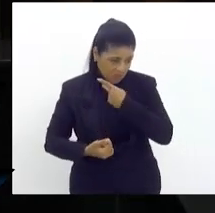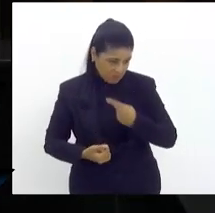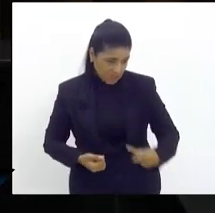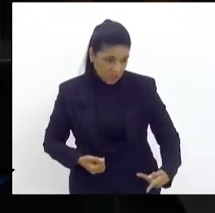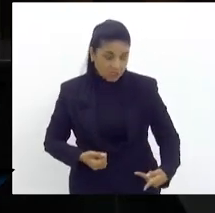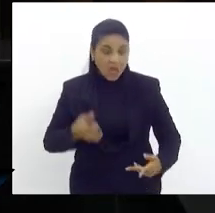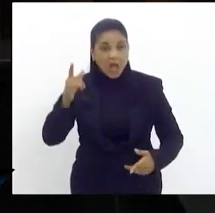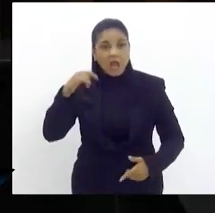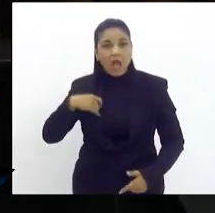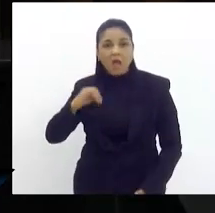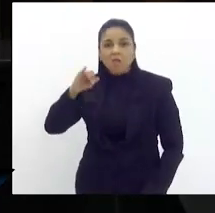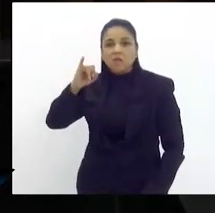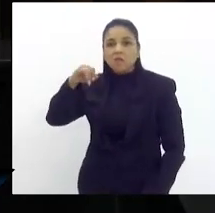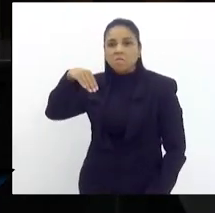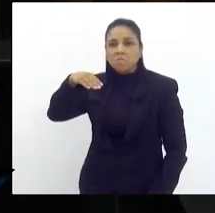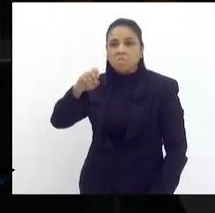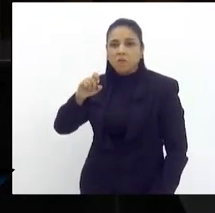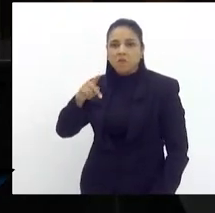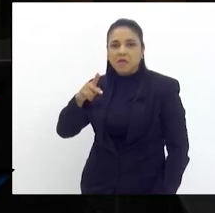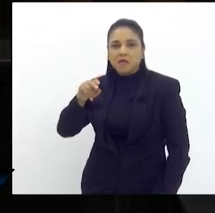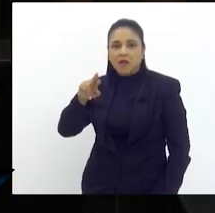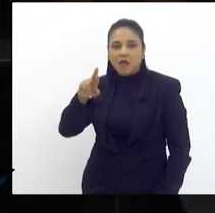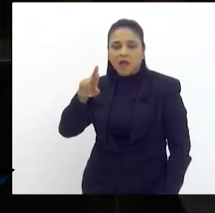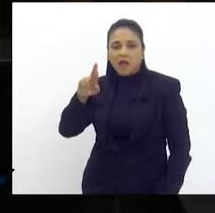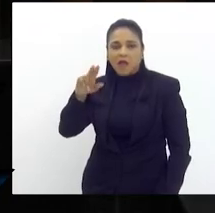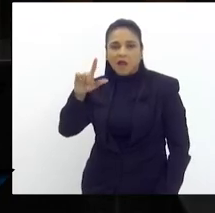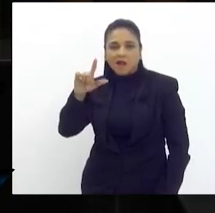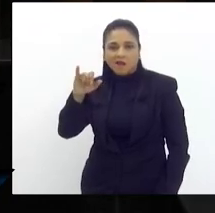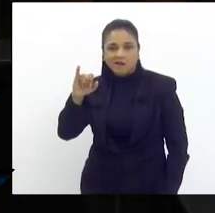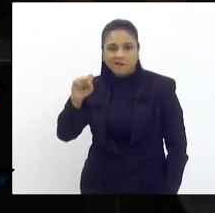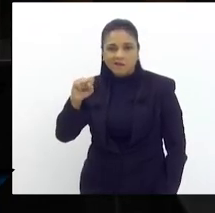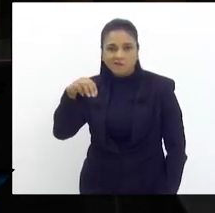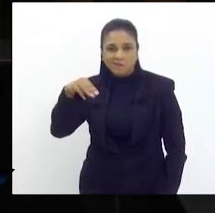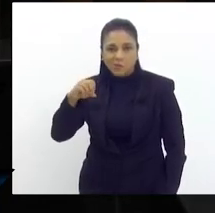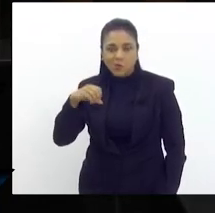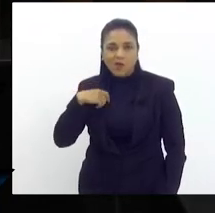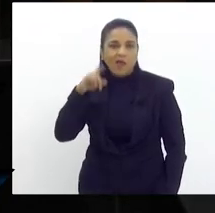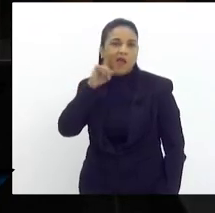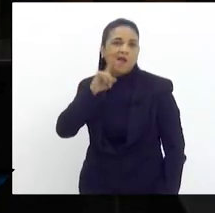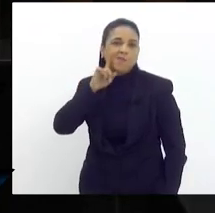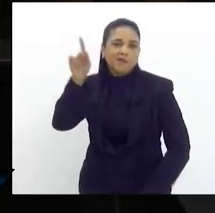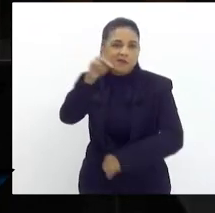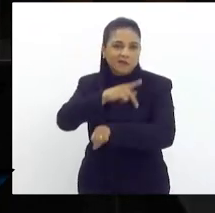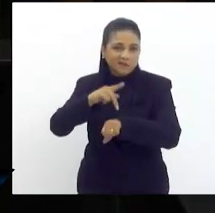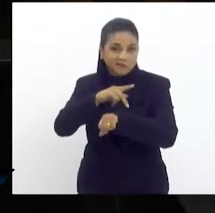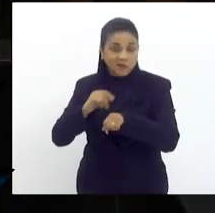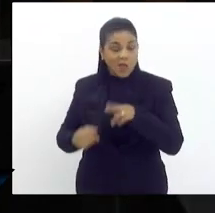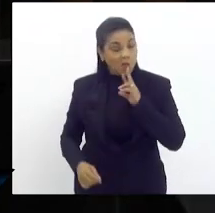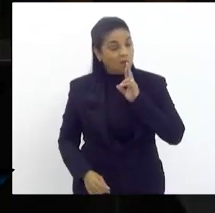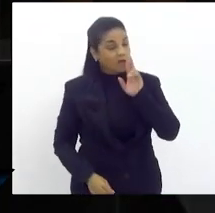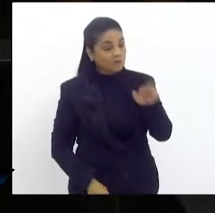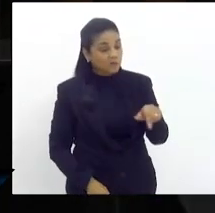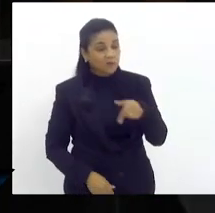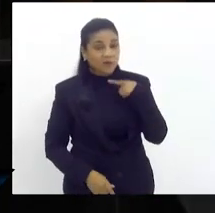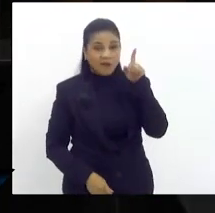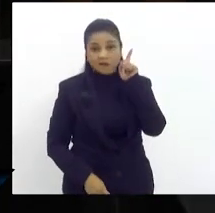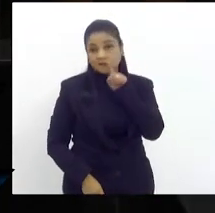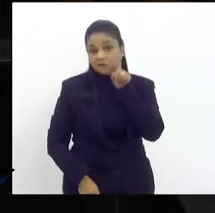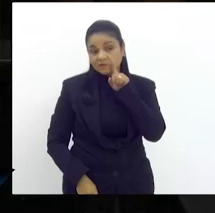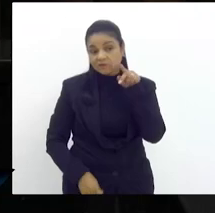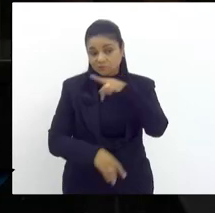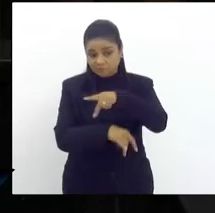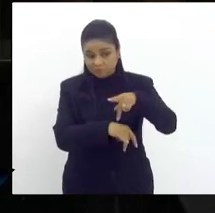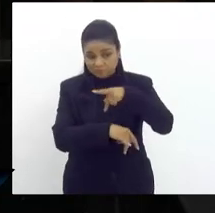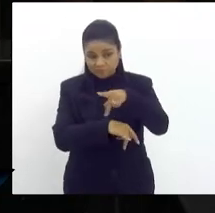imperialismo americano e eu lhe responderia os Estados Unidos da América tem